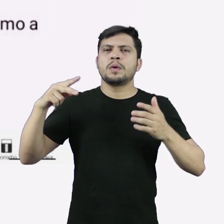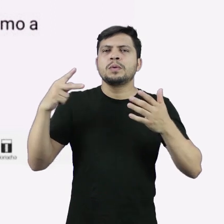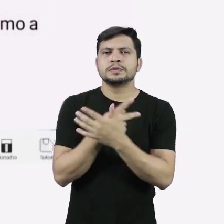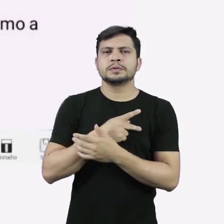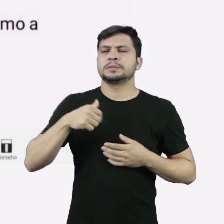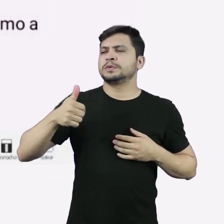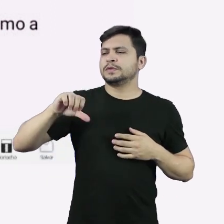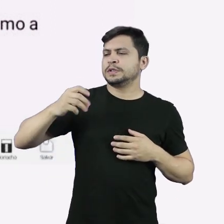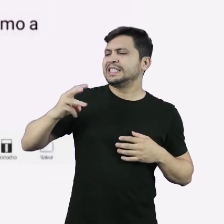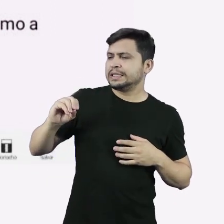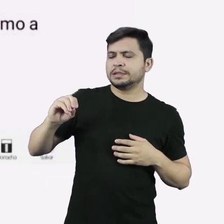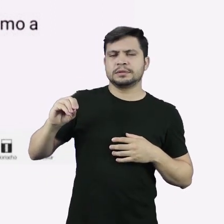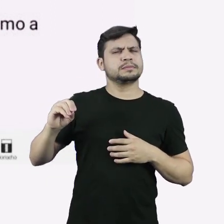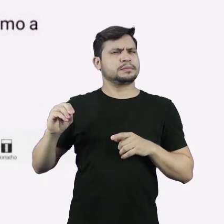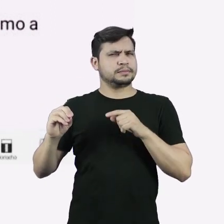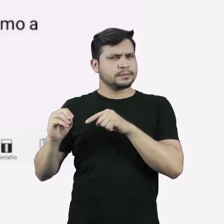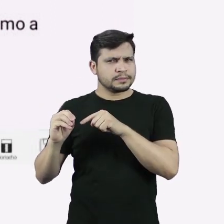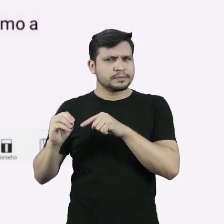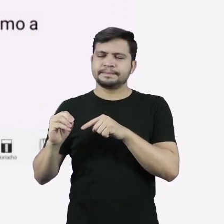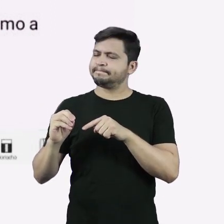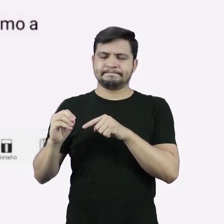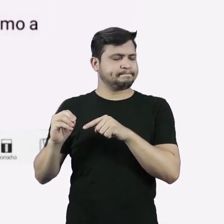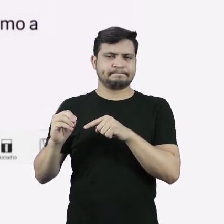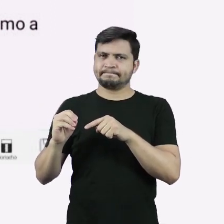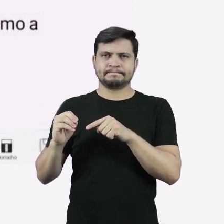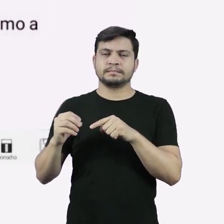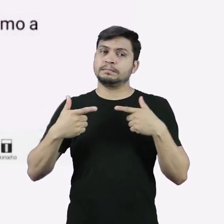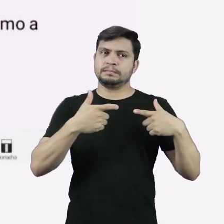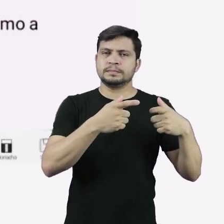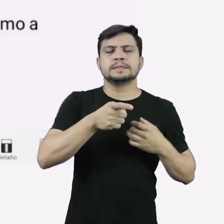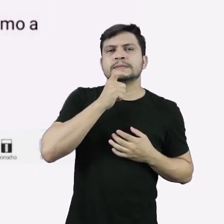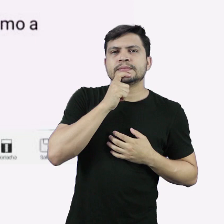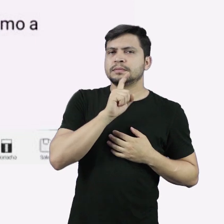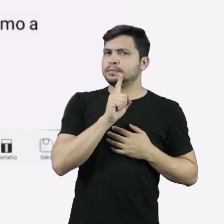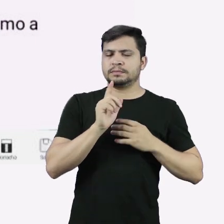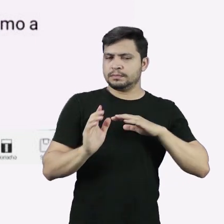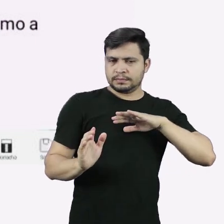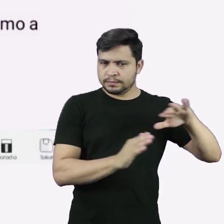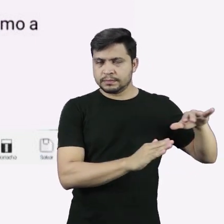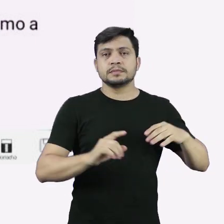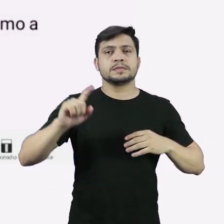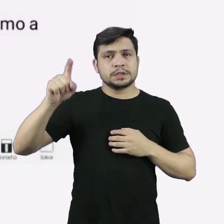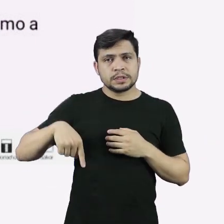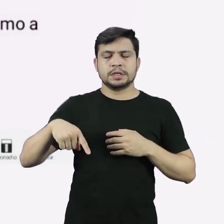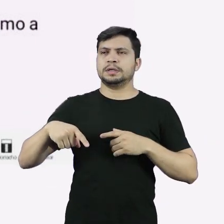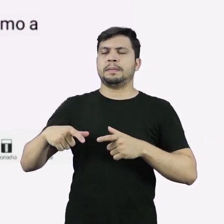Pelo contrário, nos anos 30 a gente tinha justamente esse ápice da Alemanha nazista, mas a Guerra Fria ela foi na